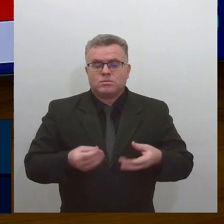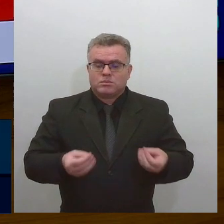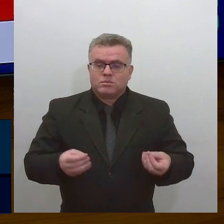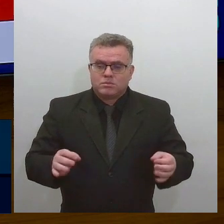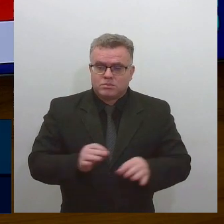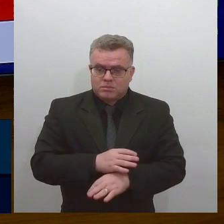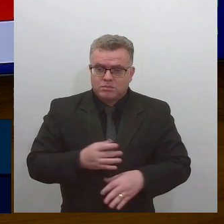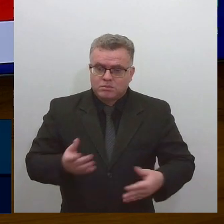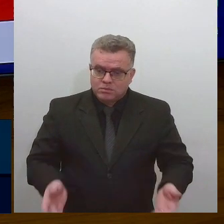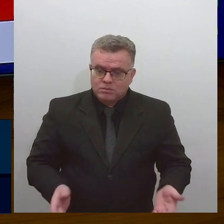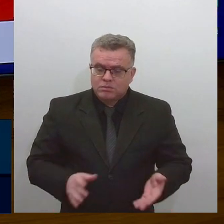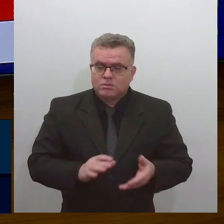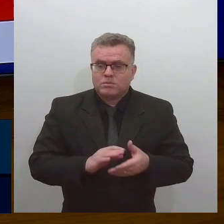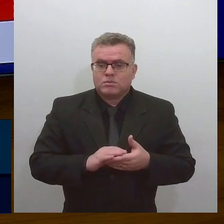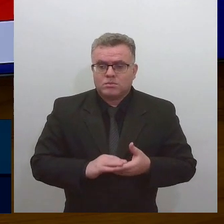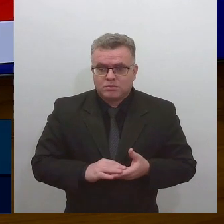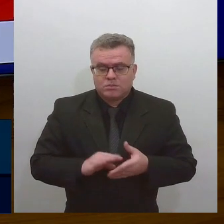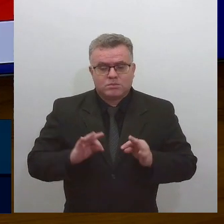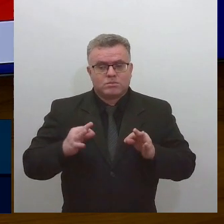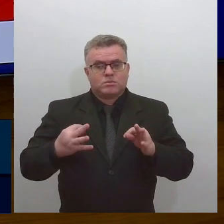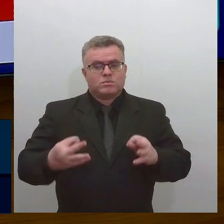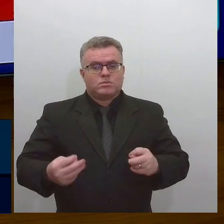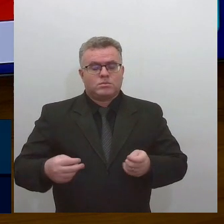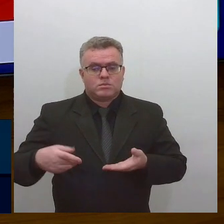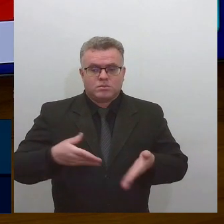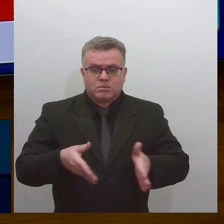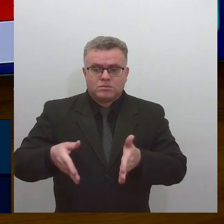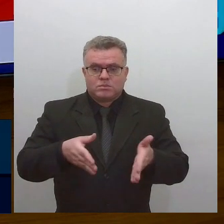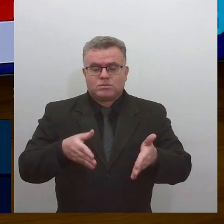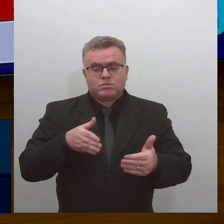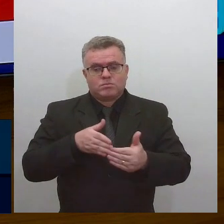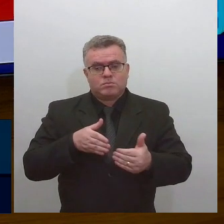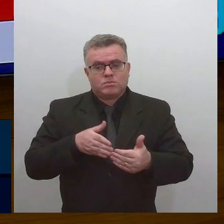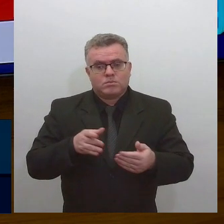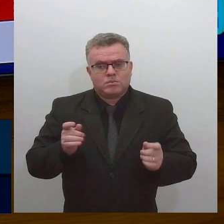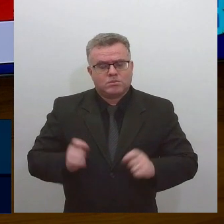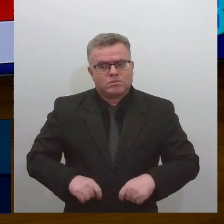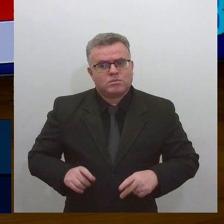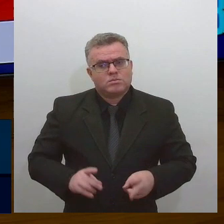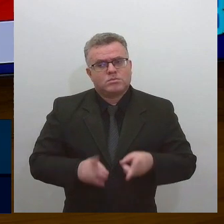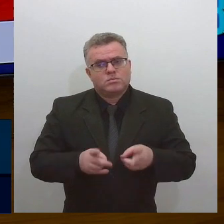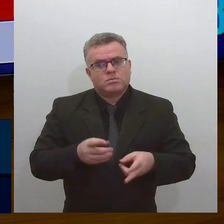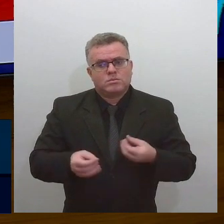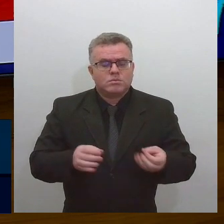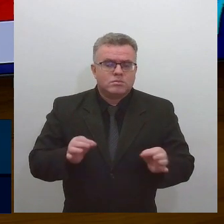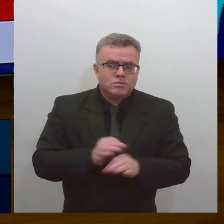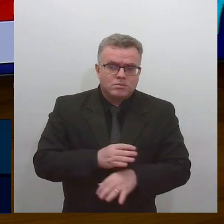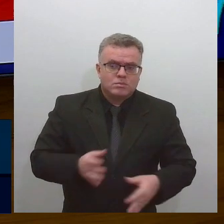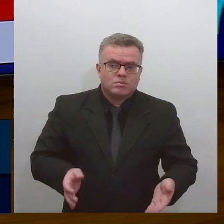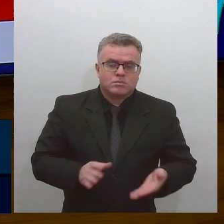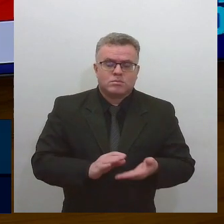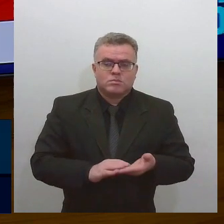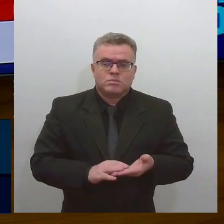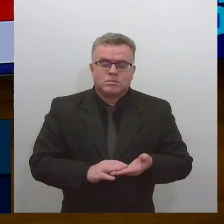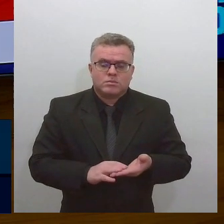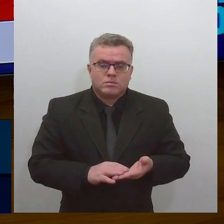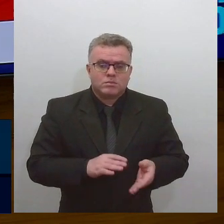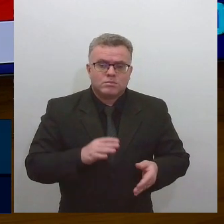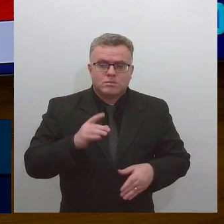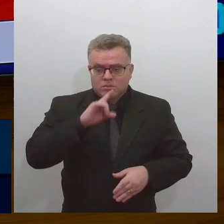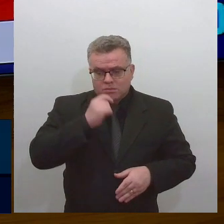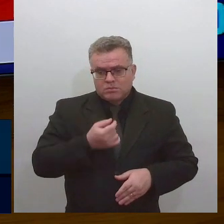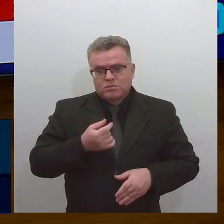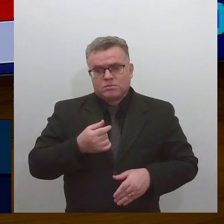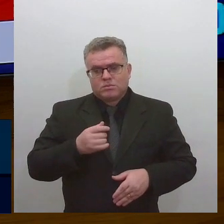andamento projeto de dois da duplicação da BR 235 entre Aracaju e Itabaiana o edital foi publicado em